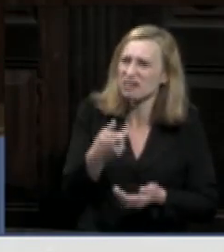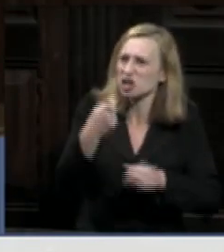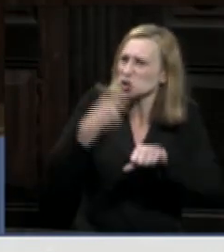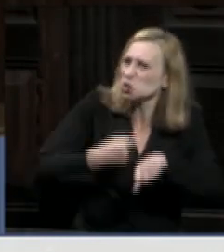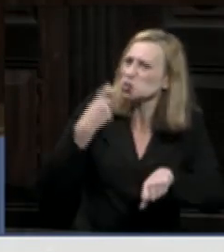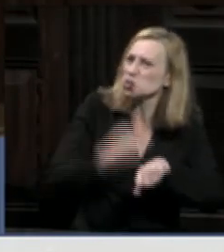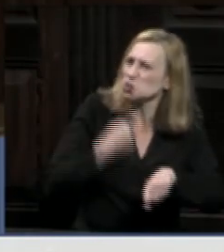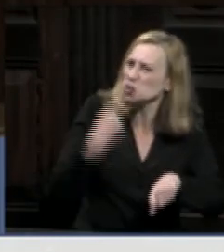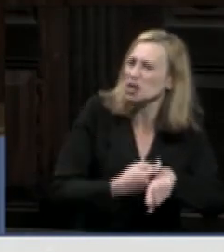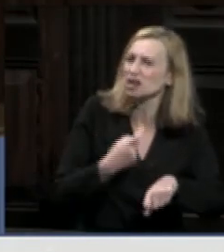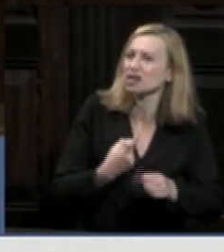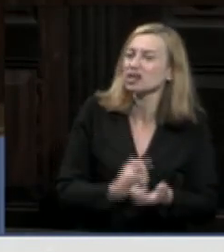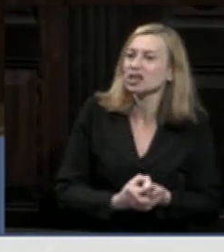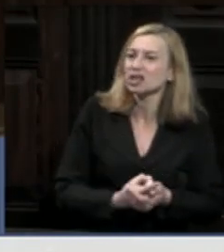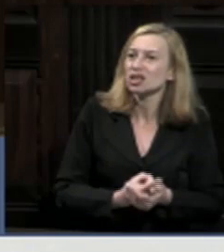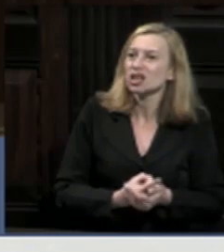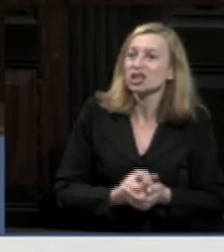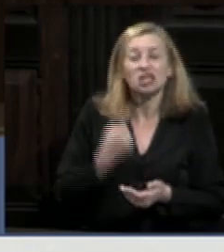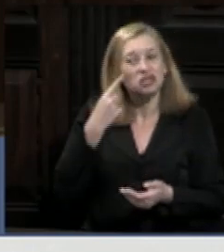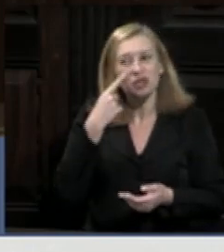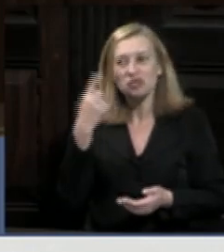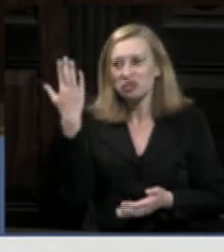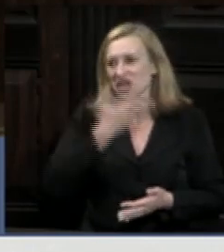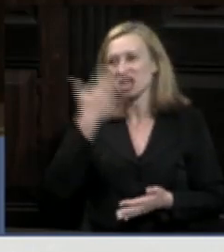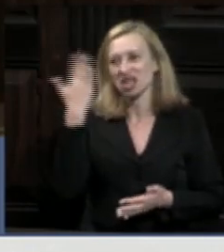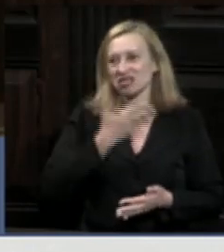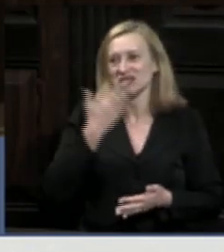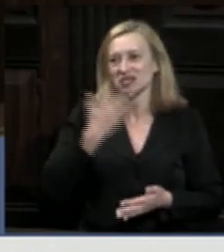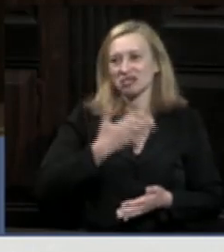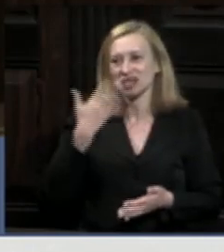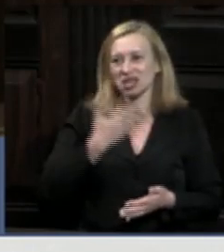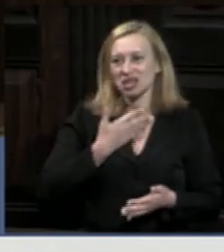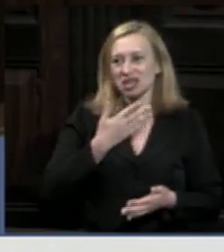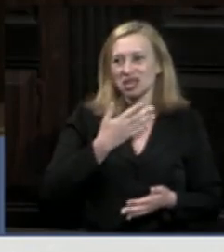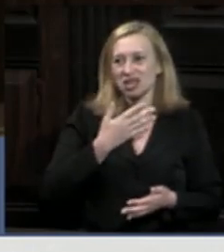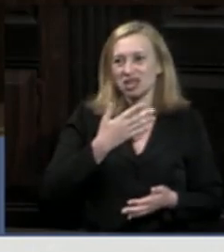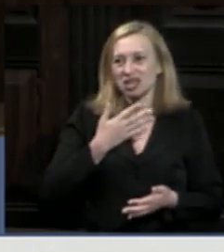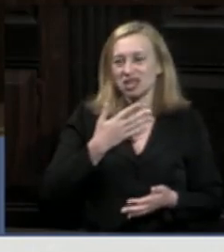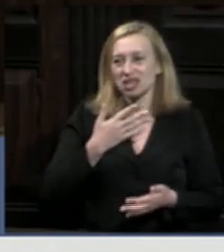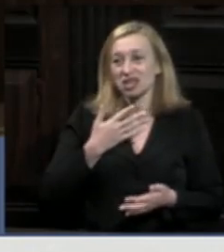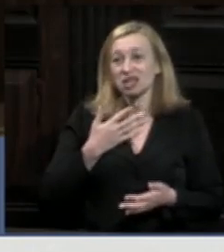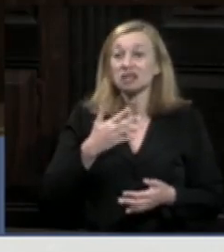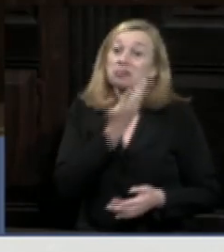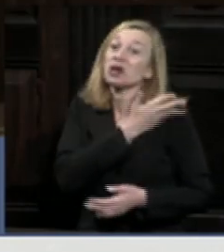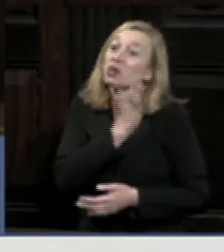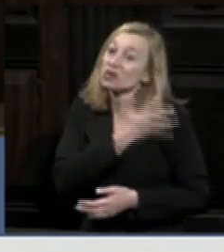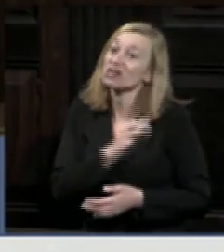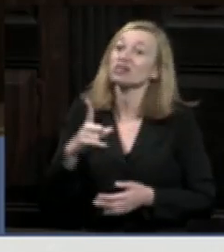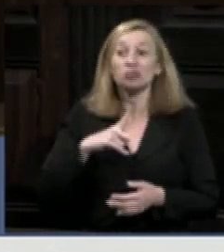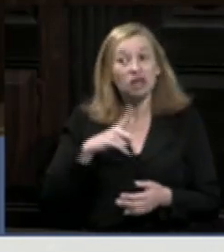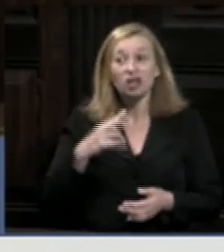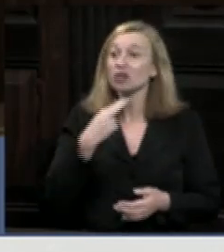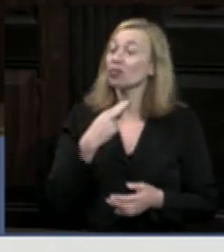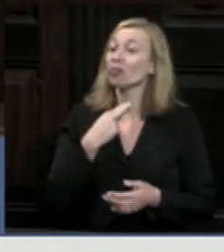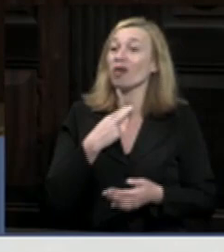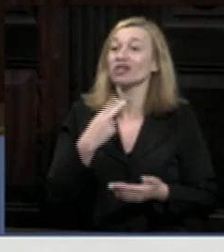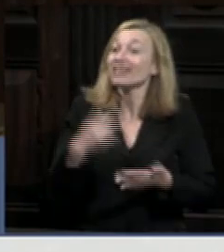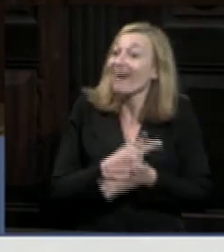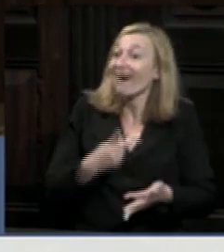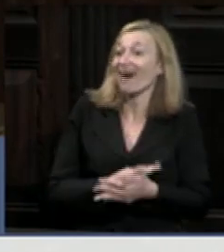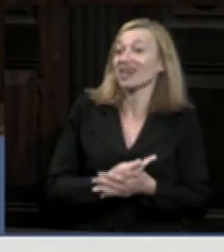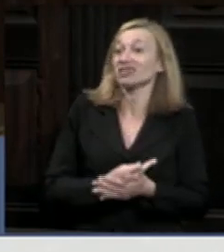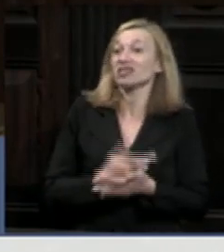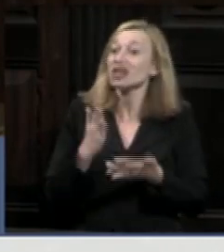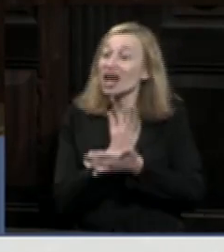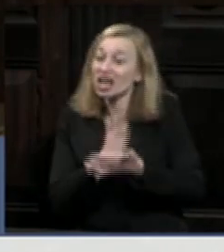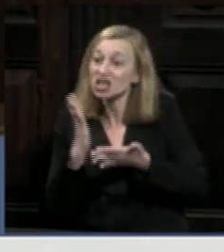e na verdade são eles realmente o tempo inteiro são preconceituosos intolerante e aí muitas